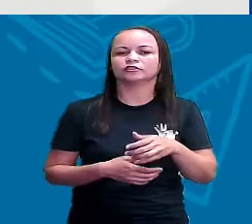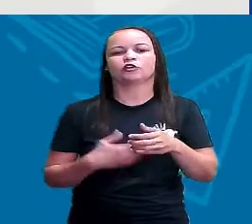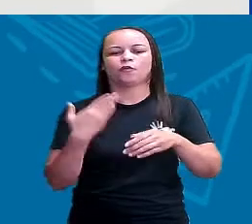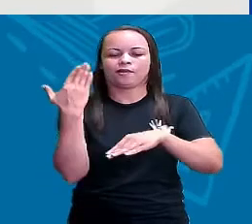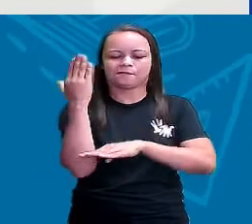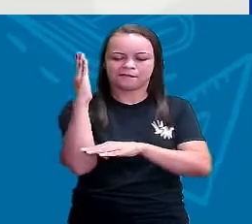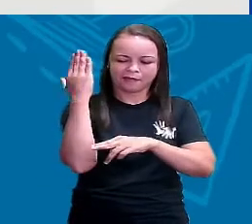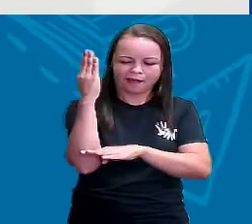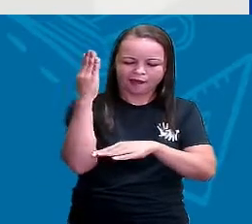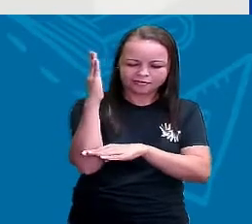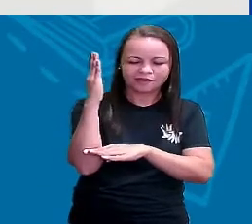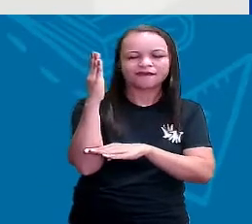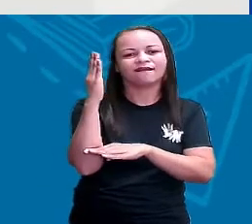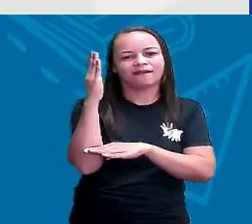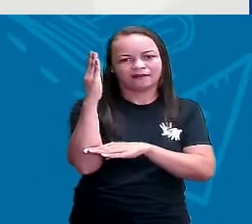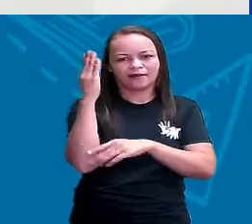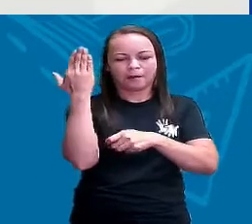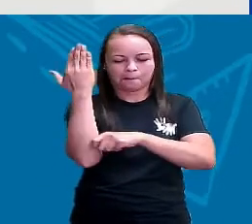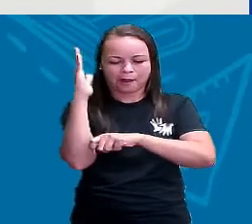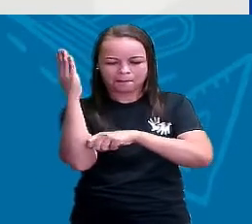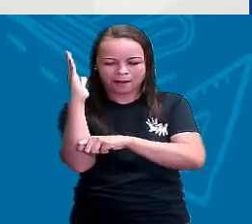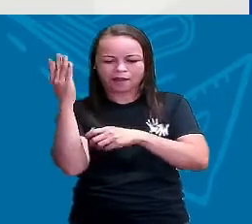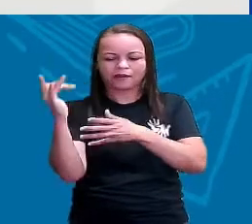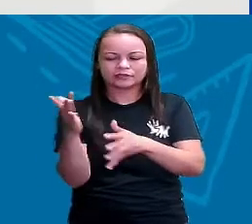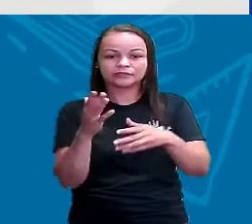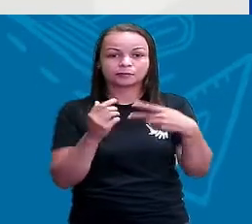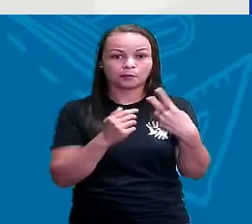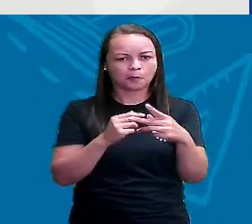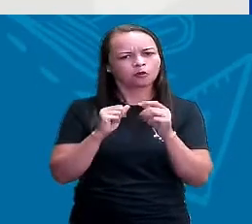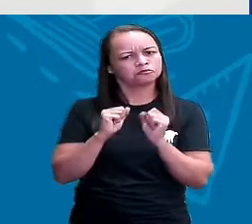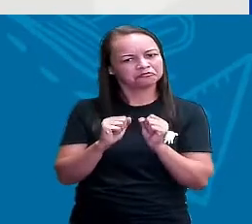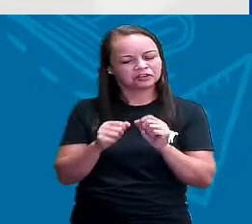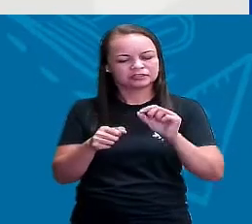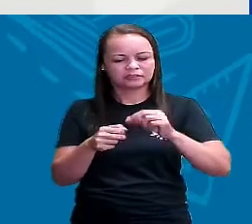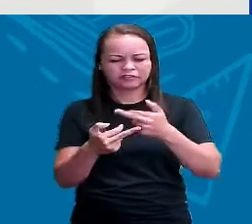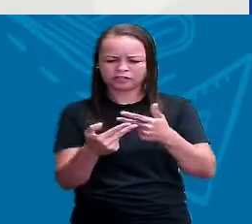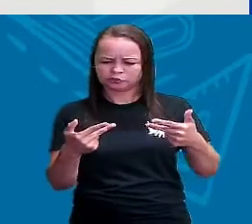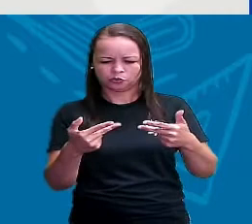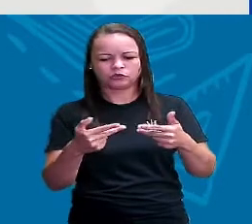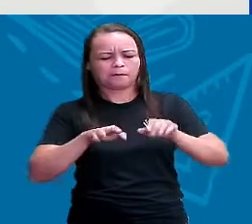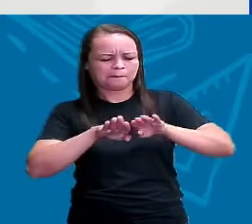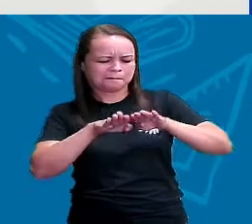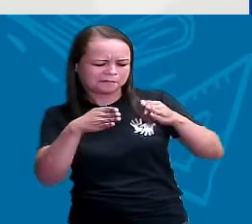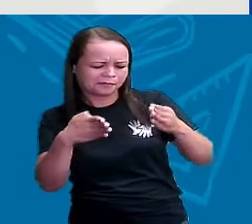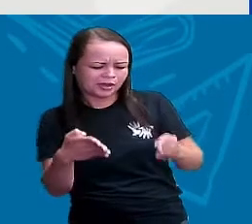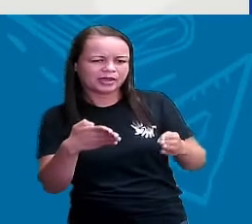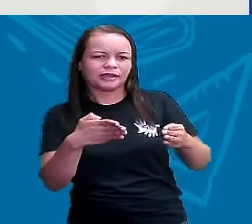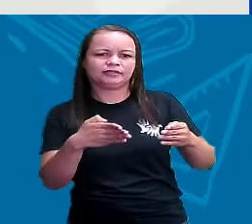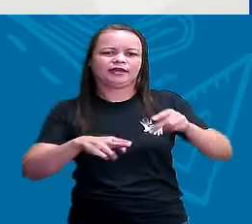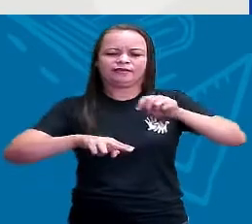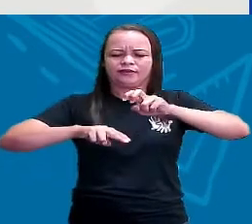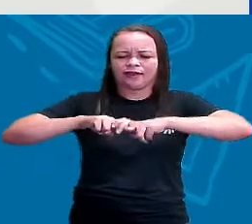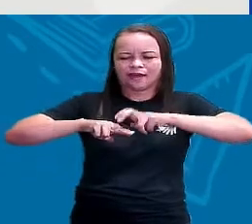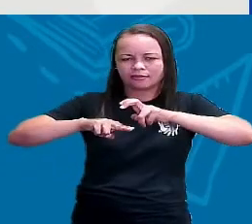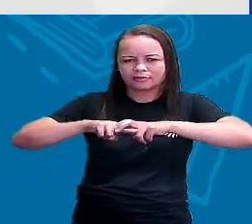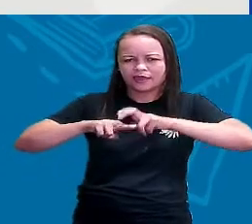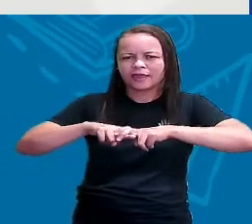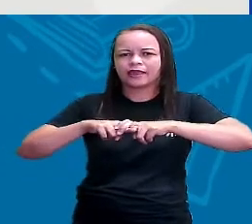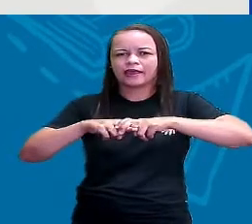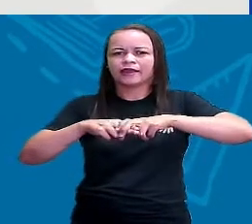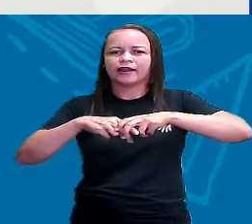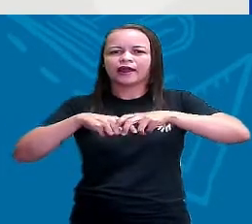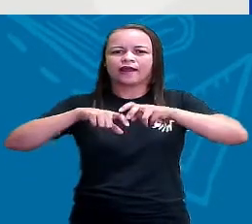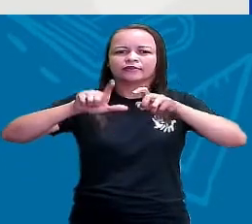gente. Olha aqui. Com a madeira a gente pode fazer muitas coisas, olha. Tem mesa, tem cadeira, tem